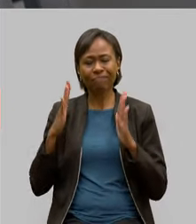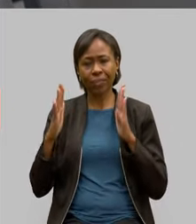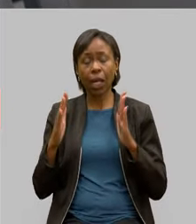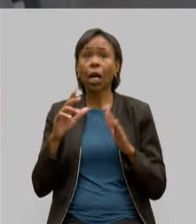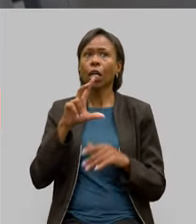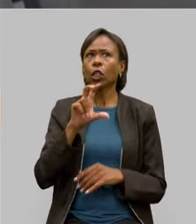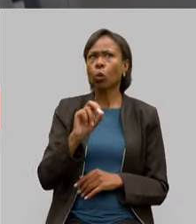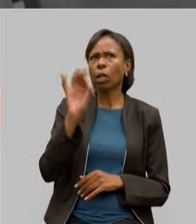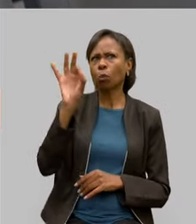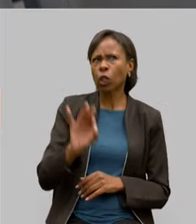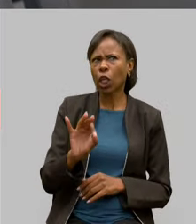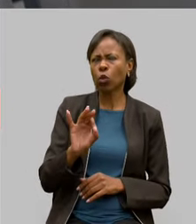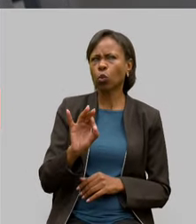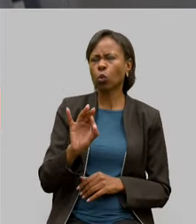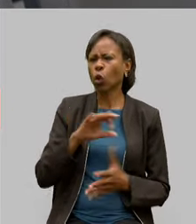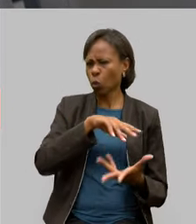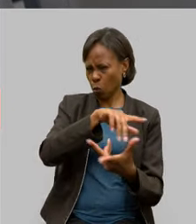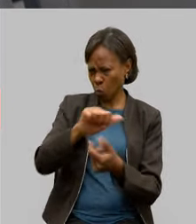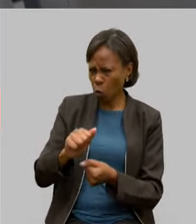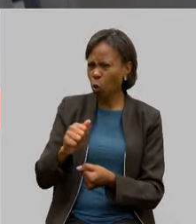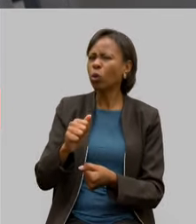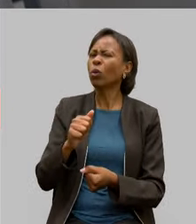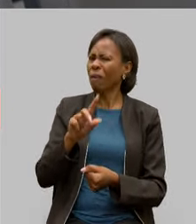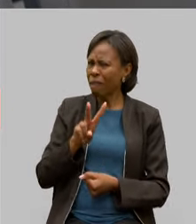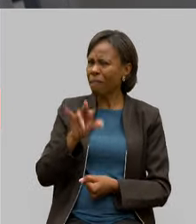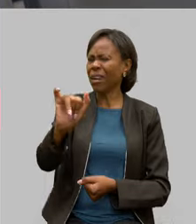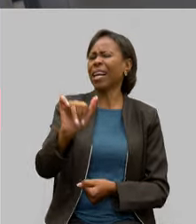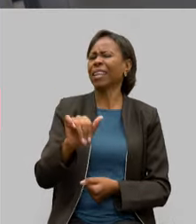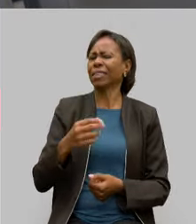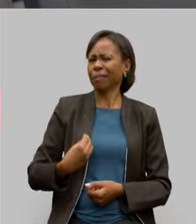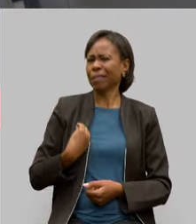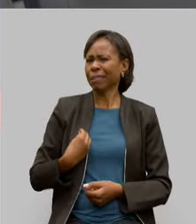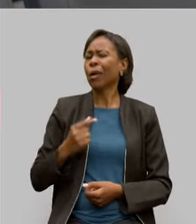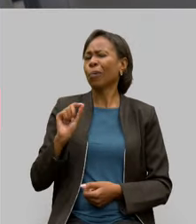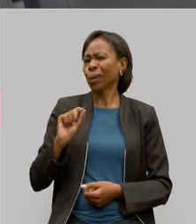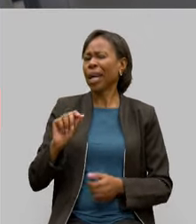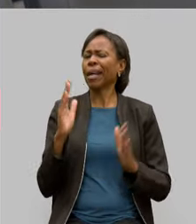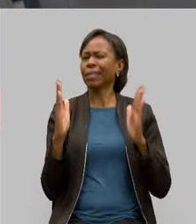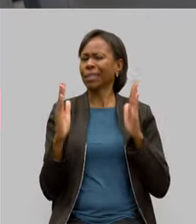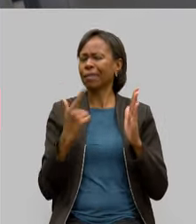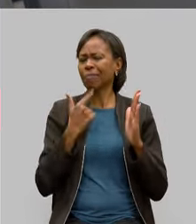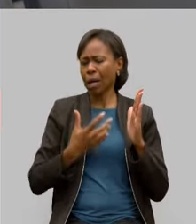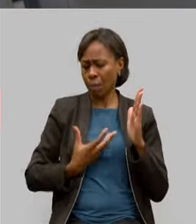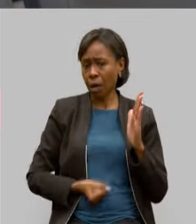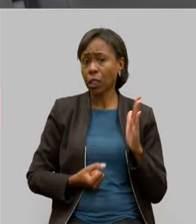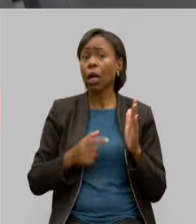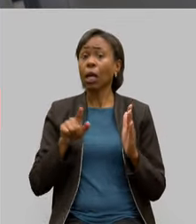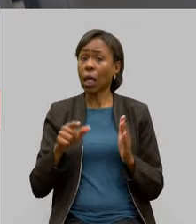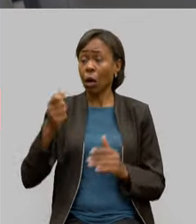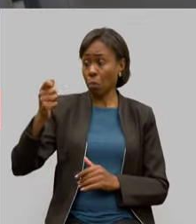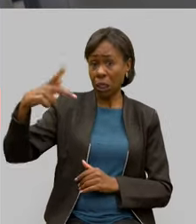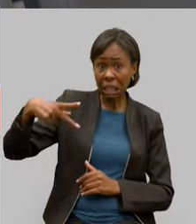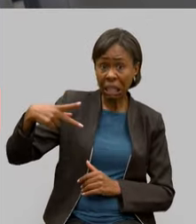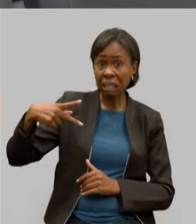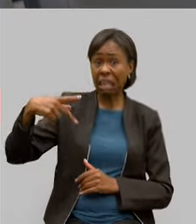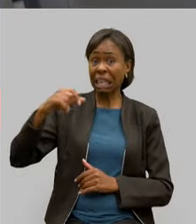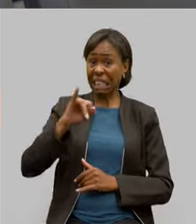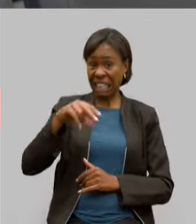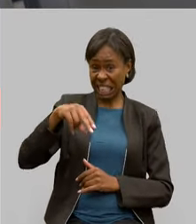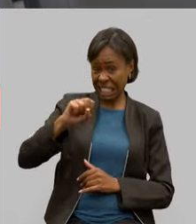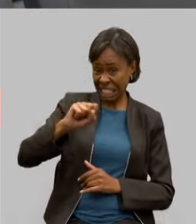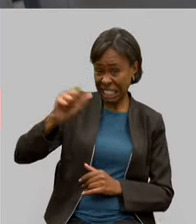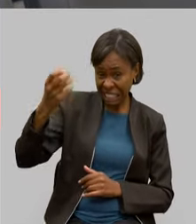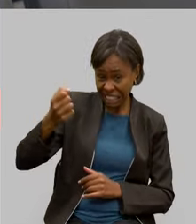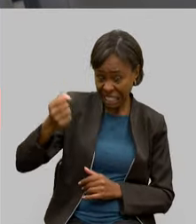população no planeta estará Vivendo em menopausa e a conta do INSS a conta da aposentadoria não vai fechar então que